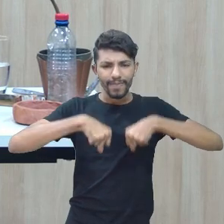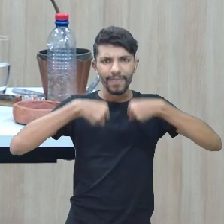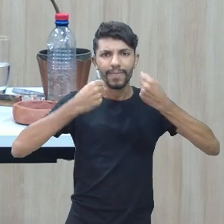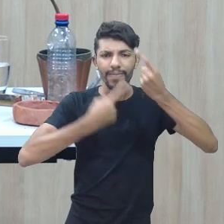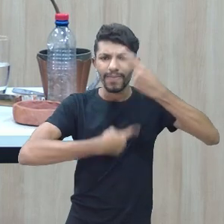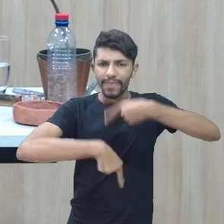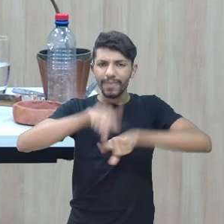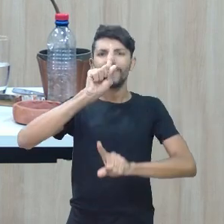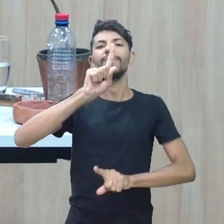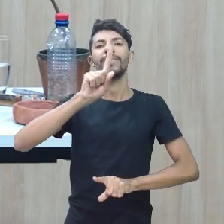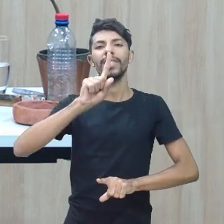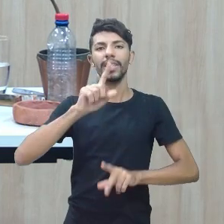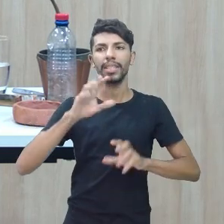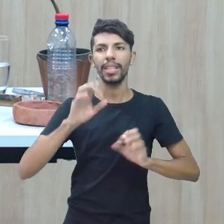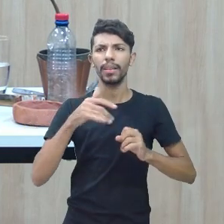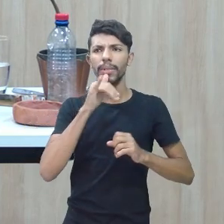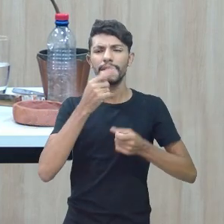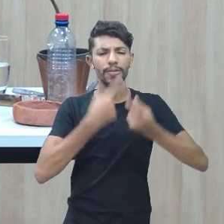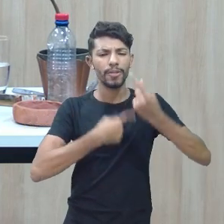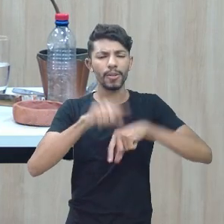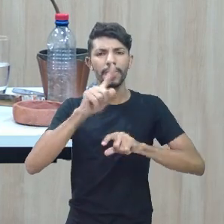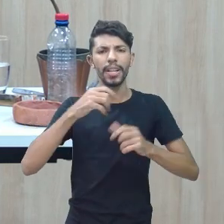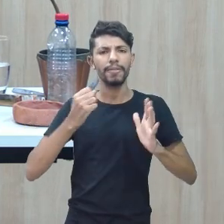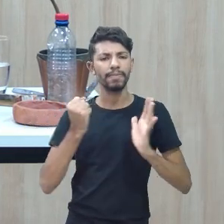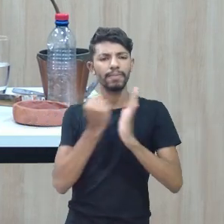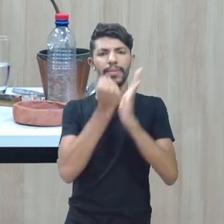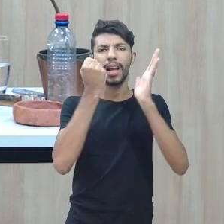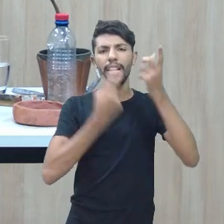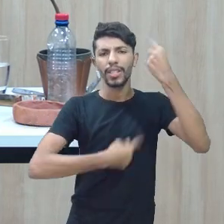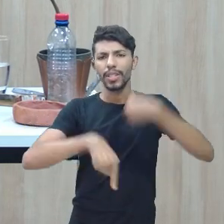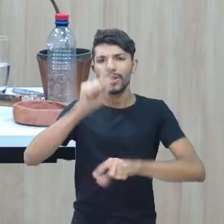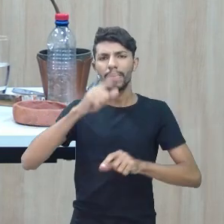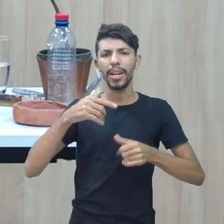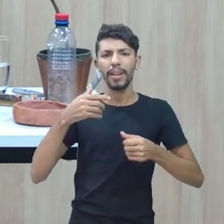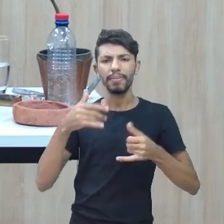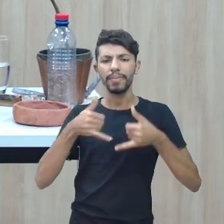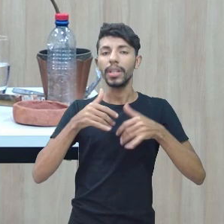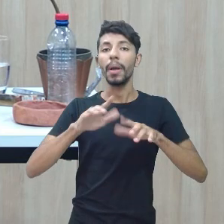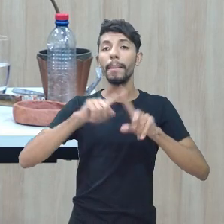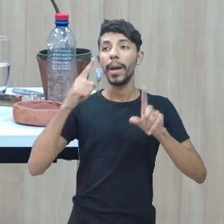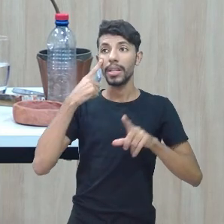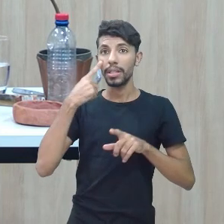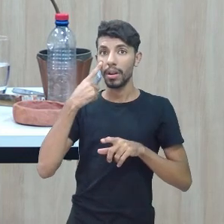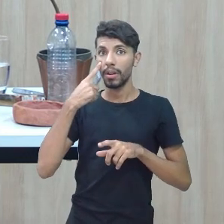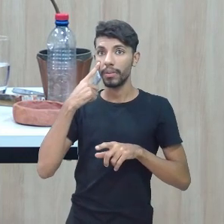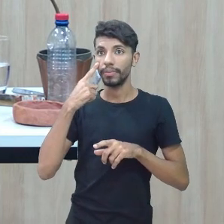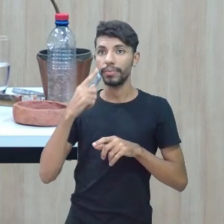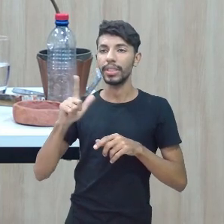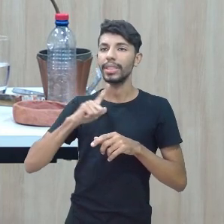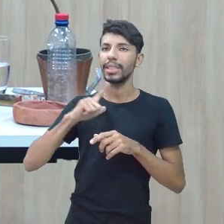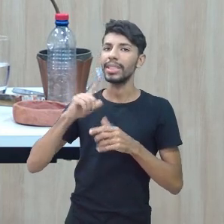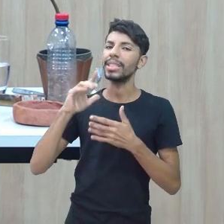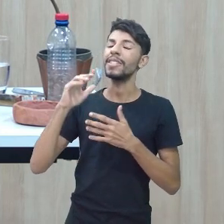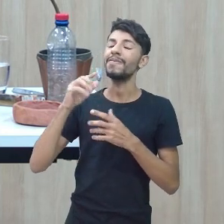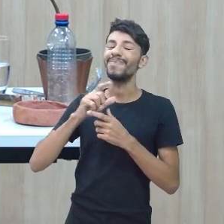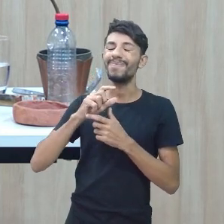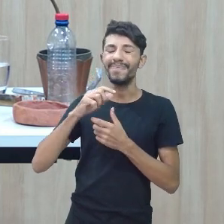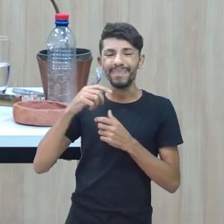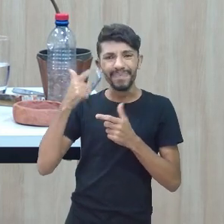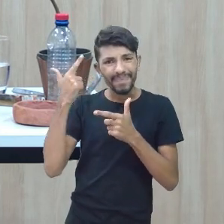superar marcas, superar recordes. Mas aí existe um grande